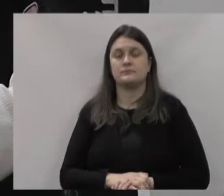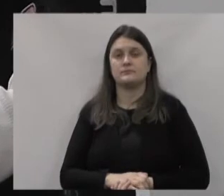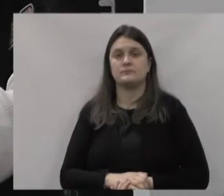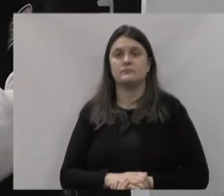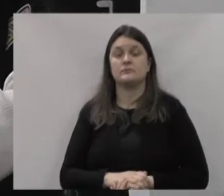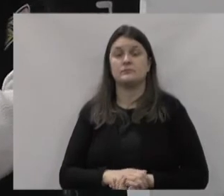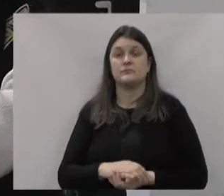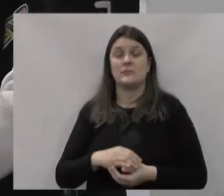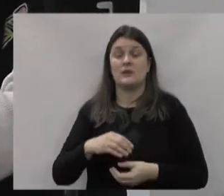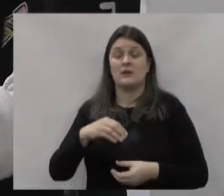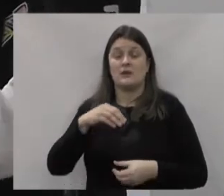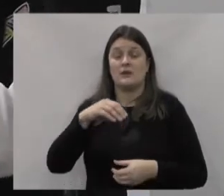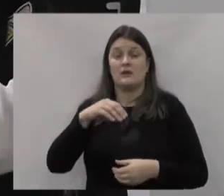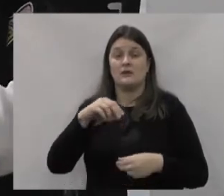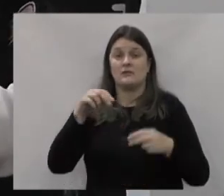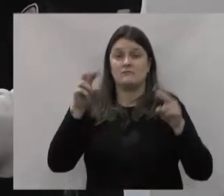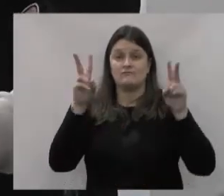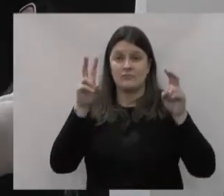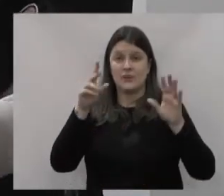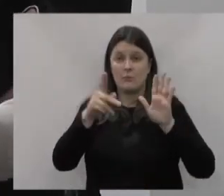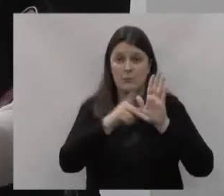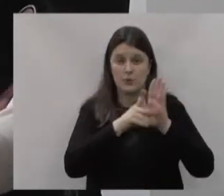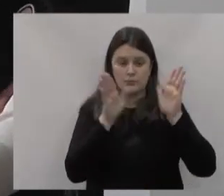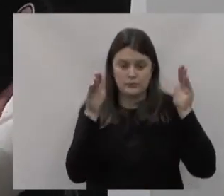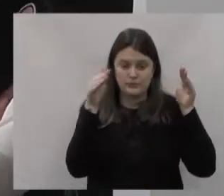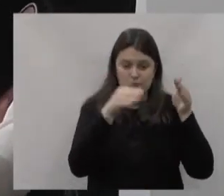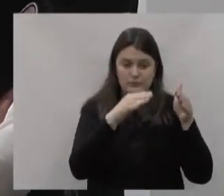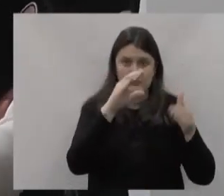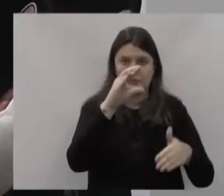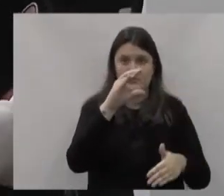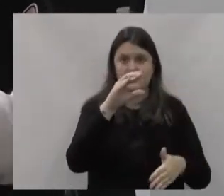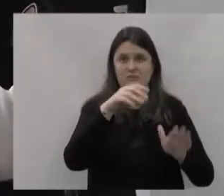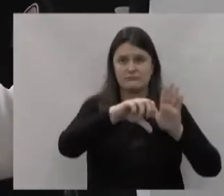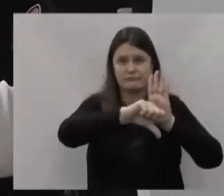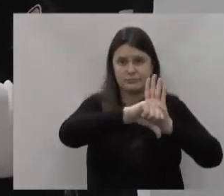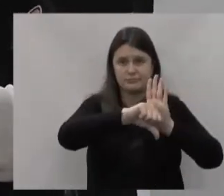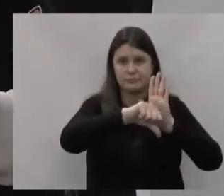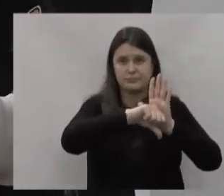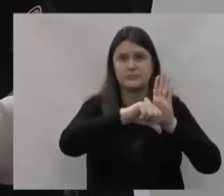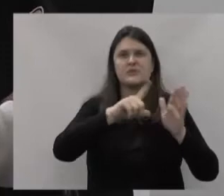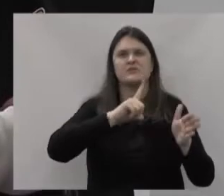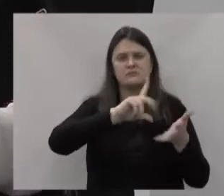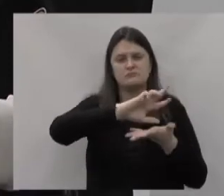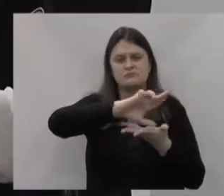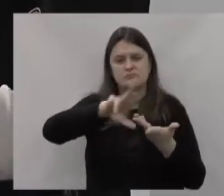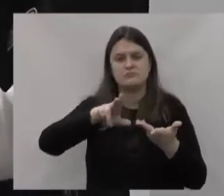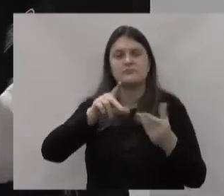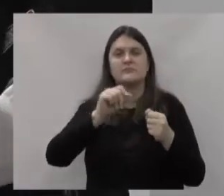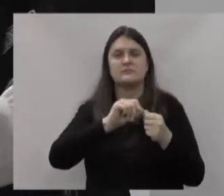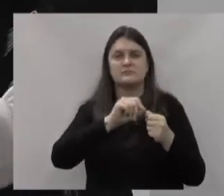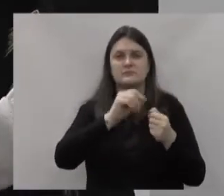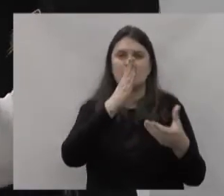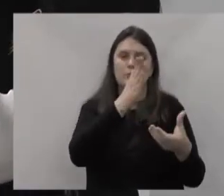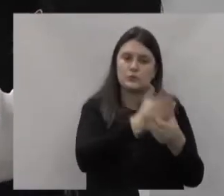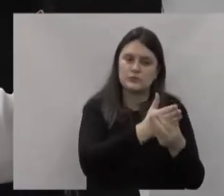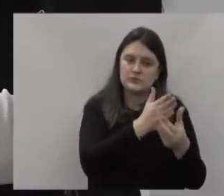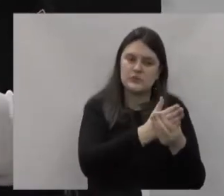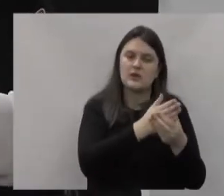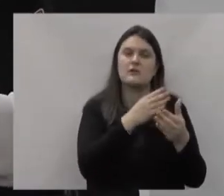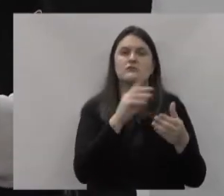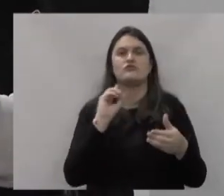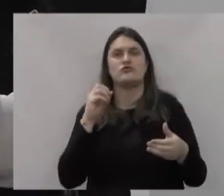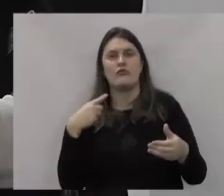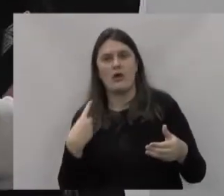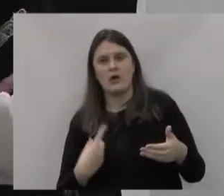Dentro da criminal, aí é uma outra seara, né? É feito todo um processo de instauração de